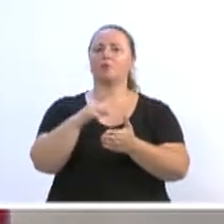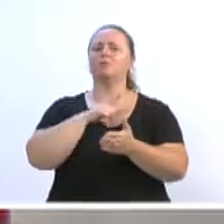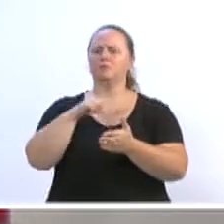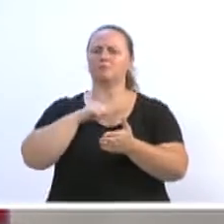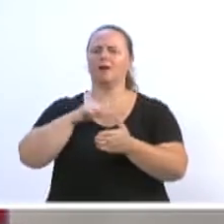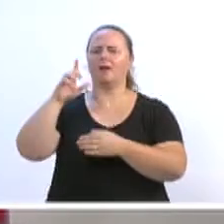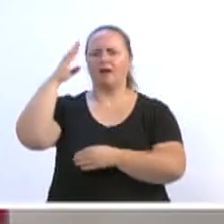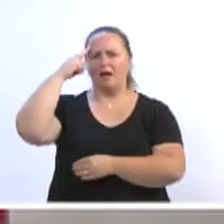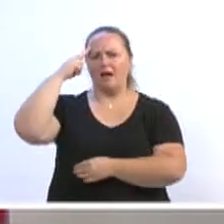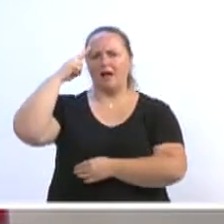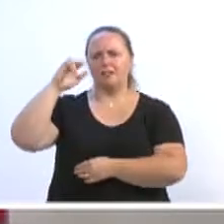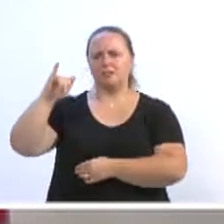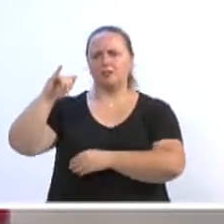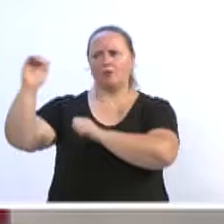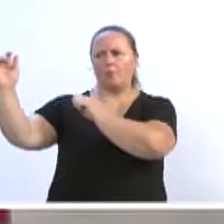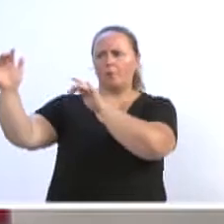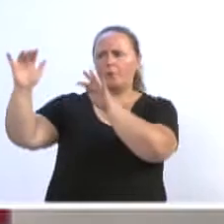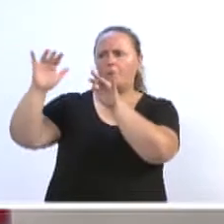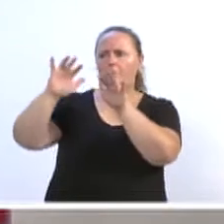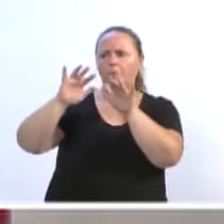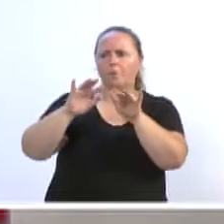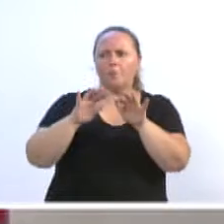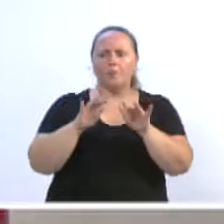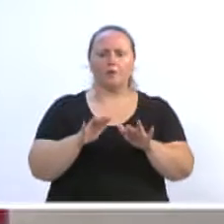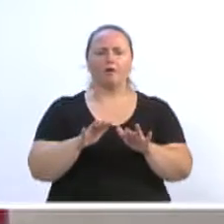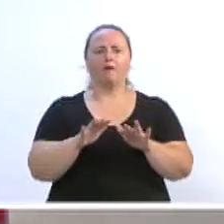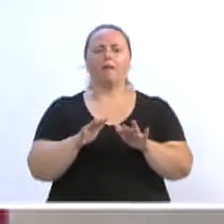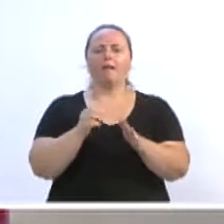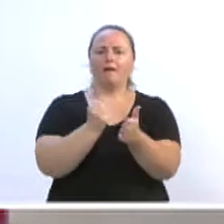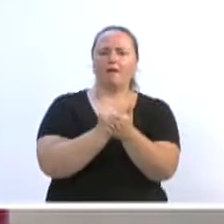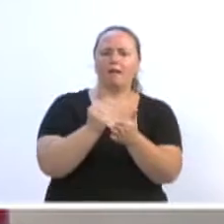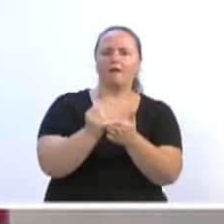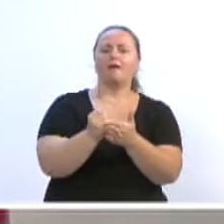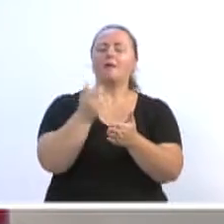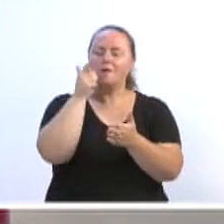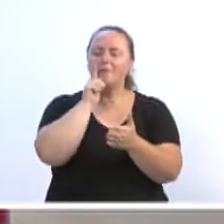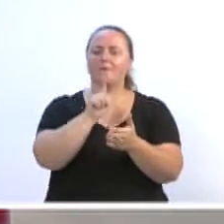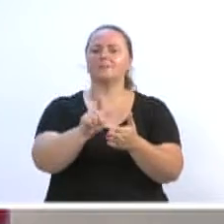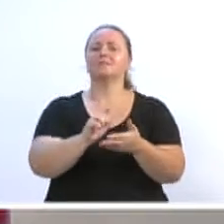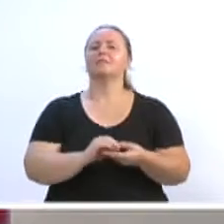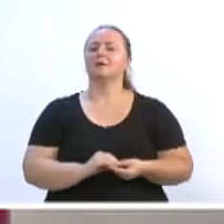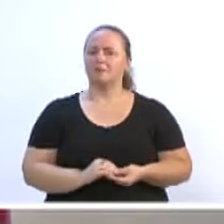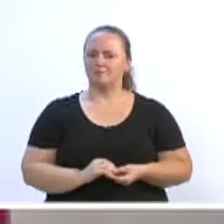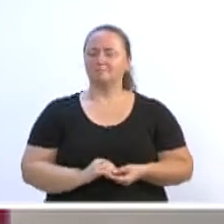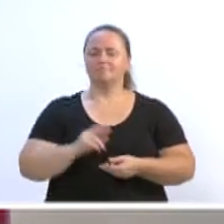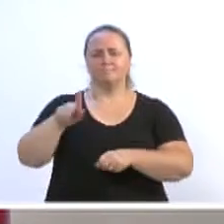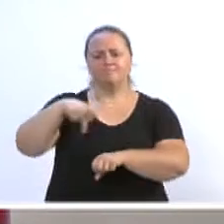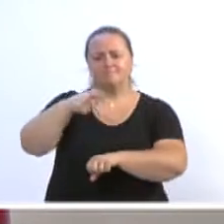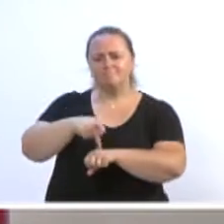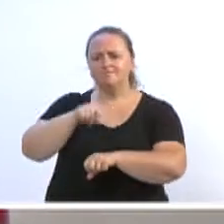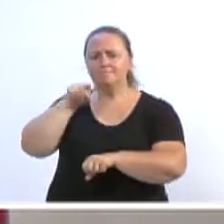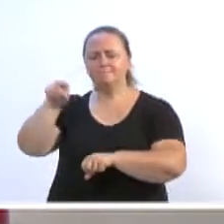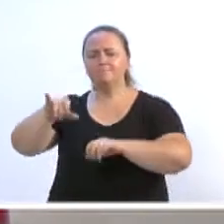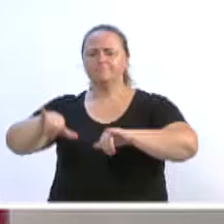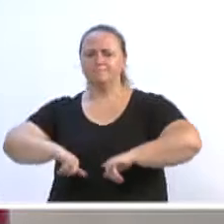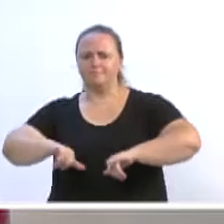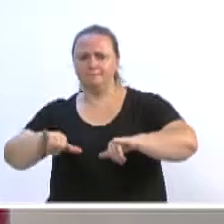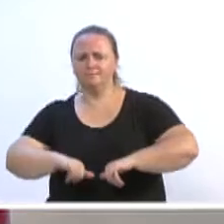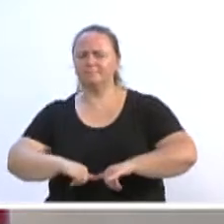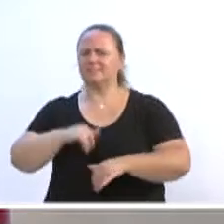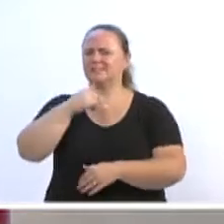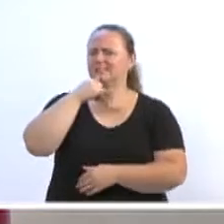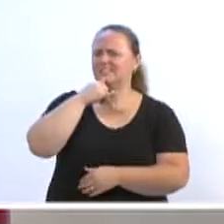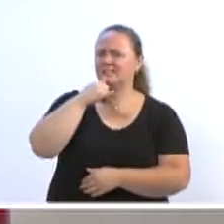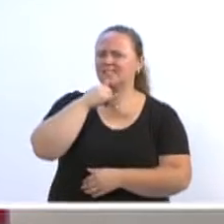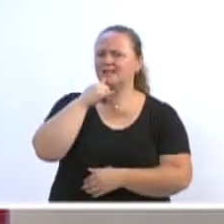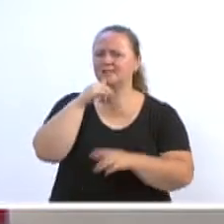Blumenau capacitou, instruiu e deu empregos para que imigrantes, vindo de um país que sofre uma calamidade gigantesca,